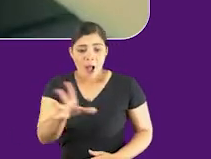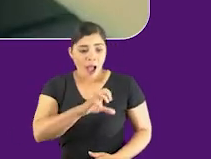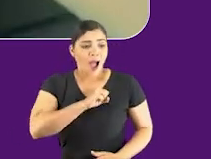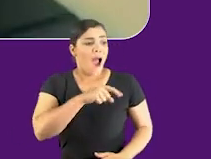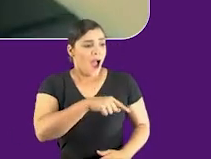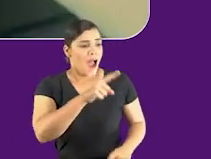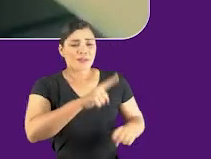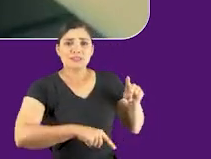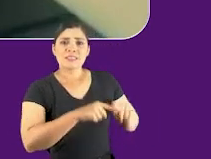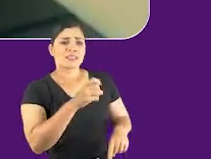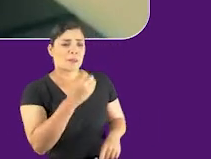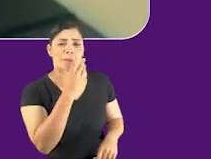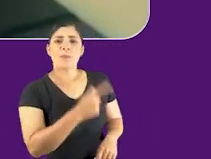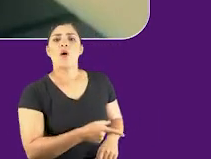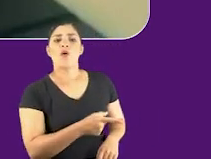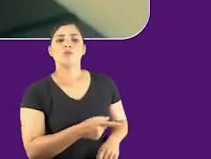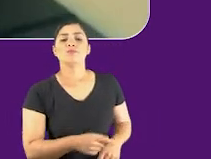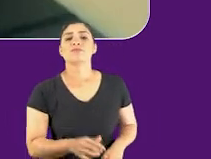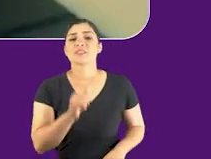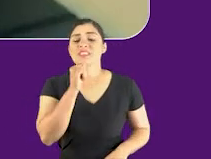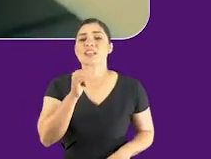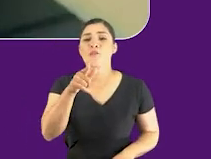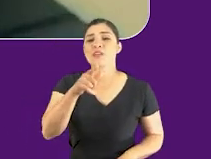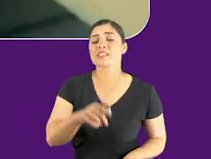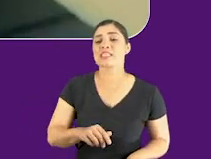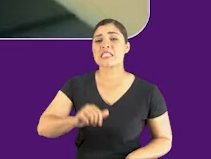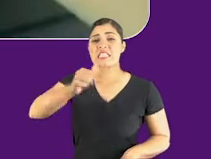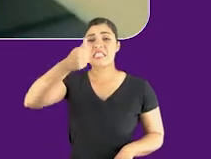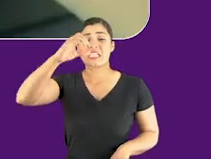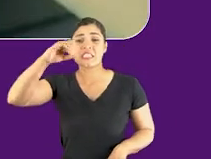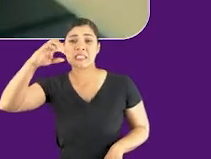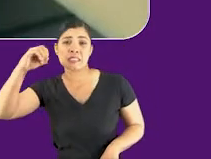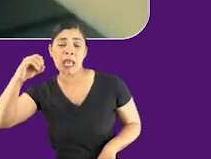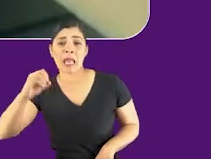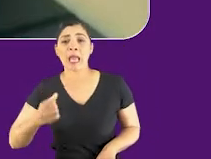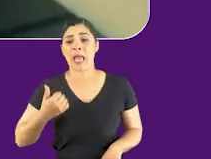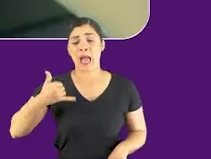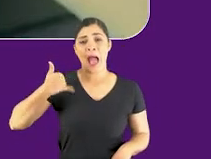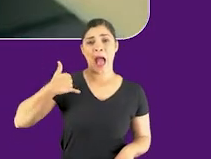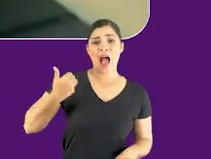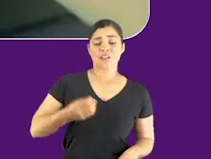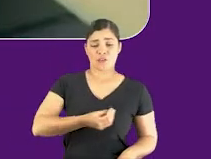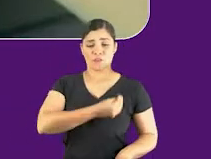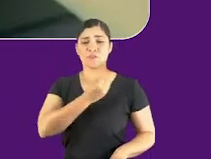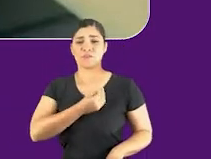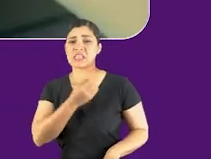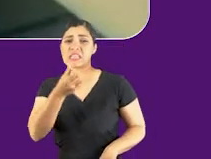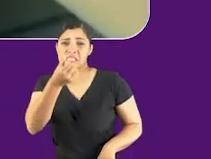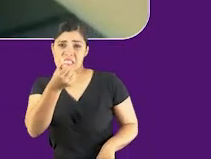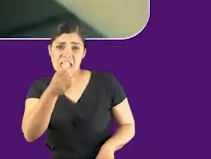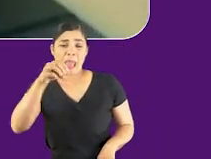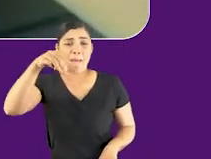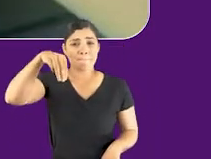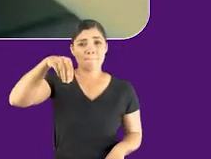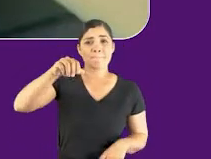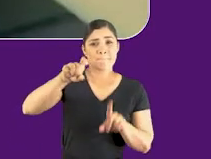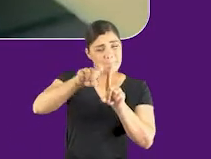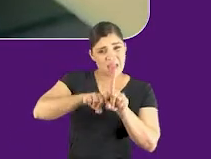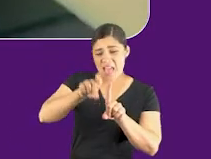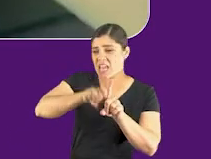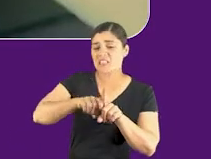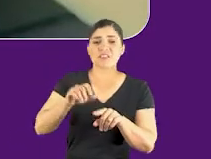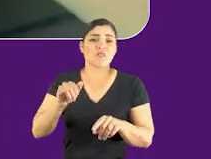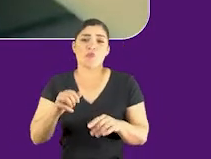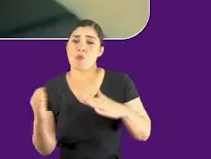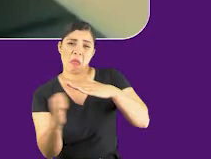o consumidor tá pouco se lixando se você tem 100 anos de vida seis meses um mês o que ele quer que você Resolva